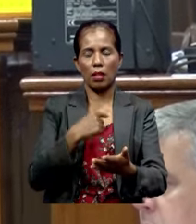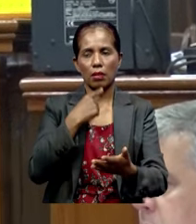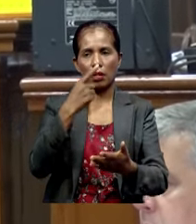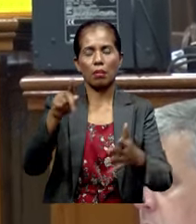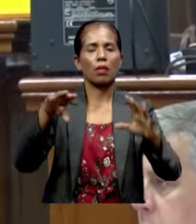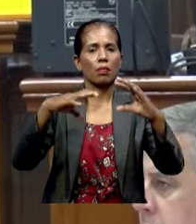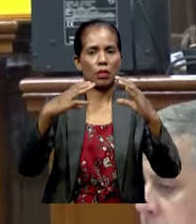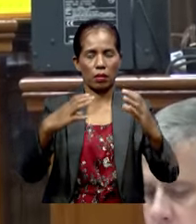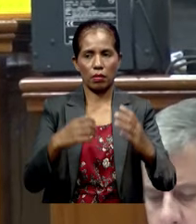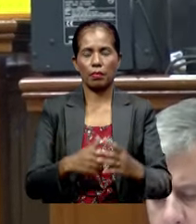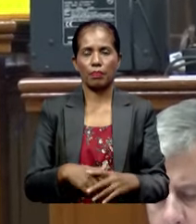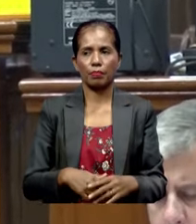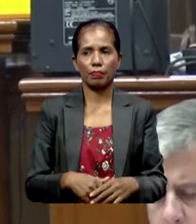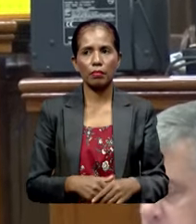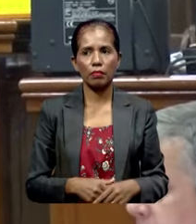comissão.